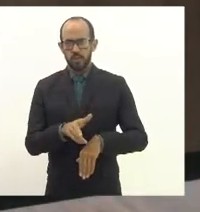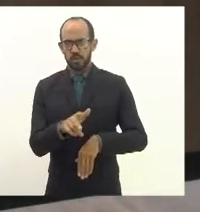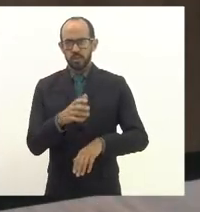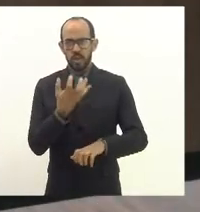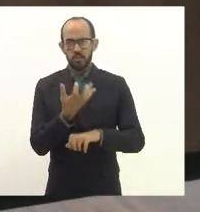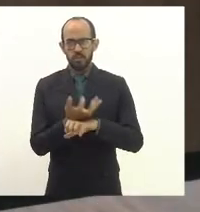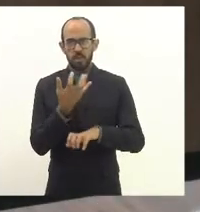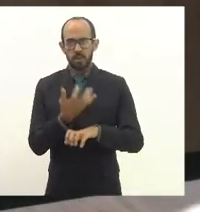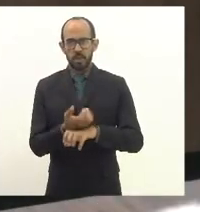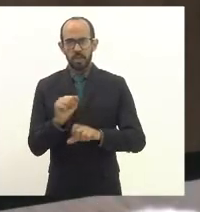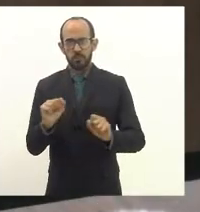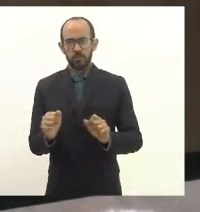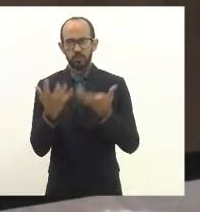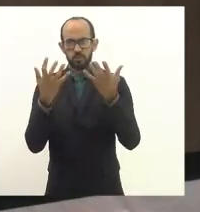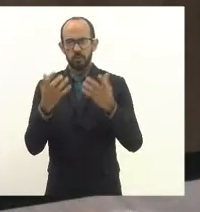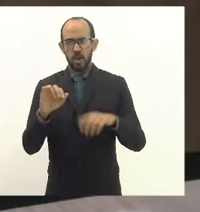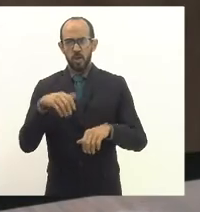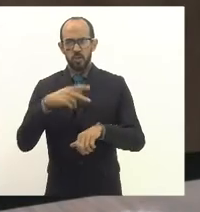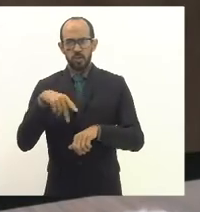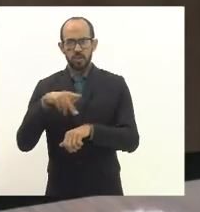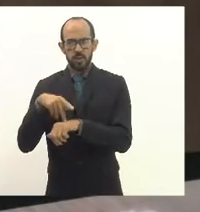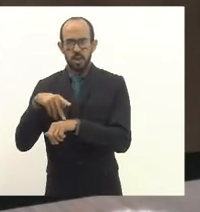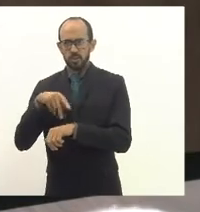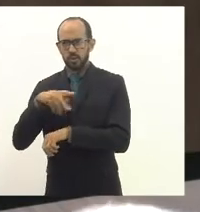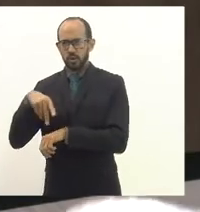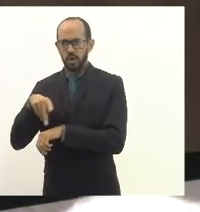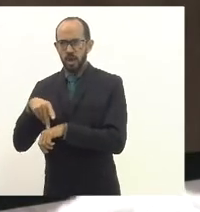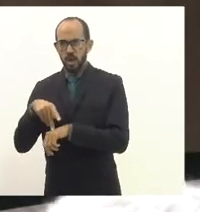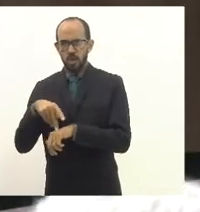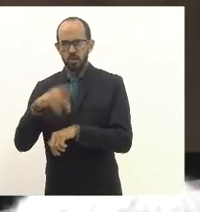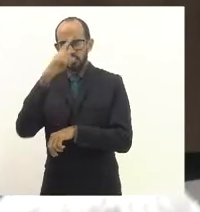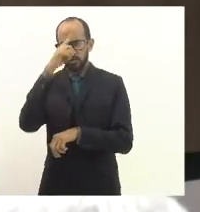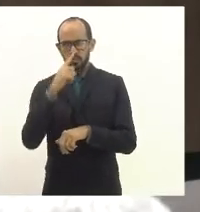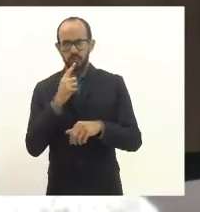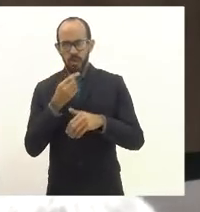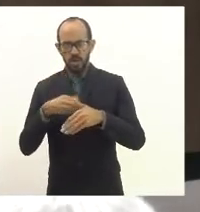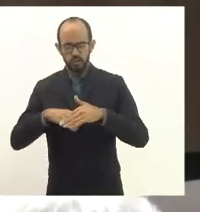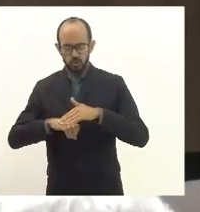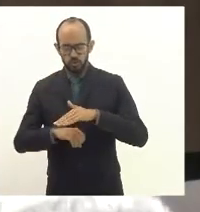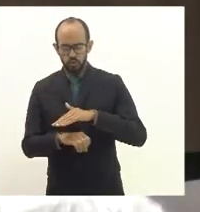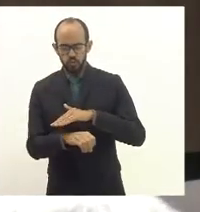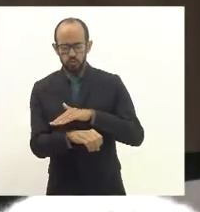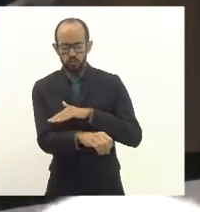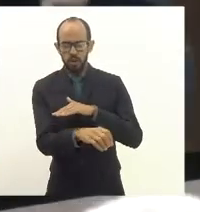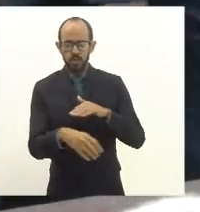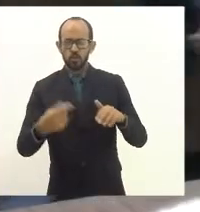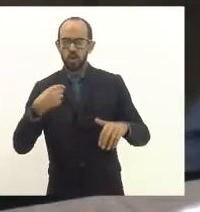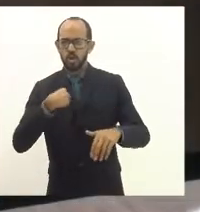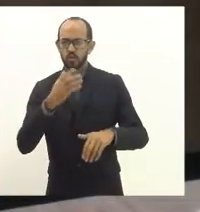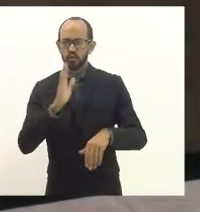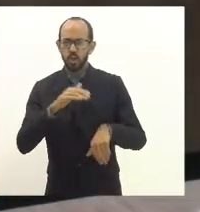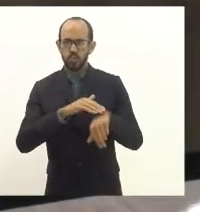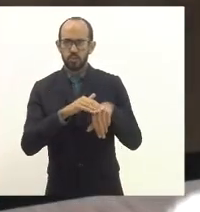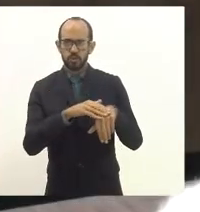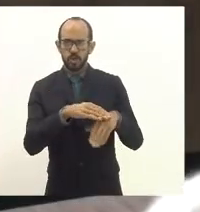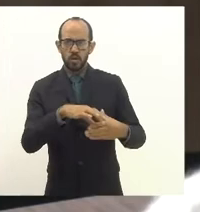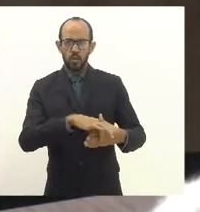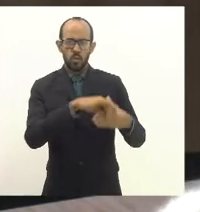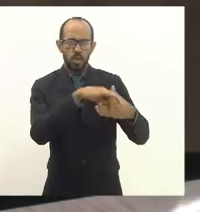sobre o Festival Internacional de Imagens Submarinas. Acabei de conversar com o líder do